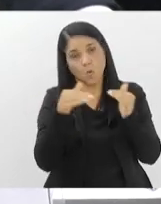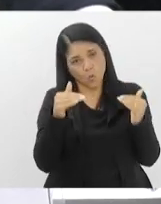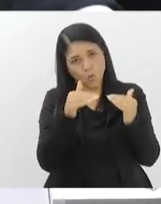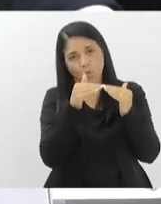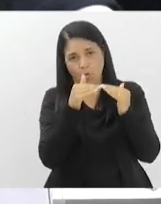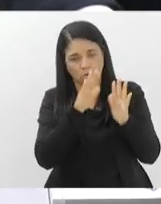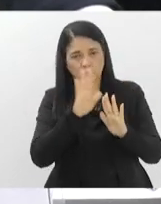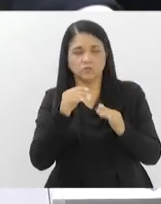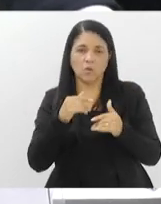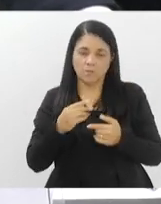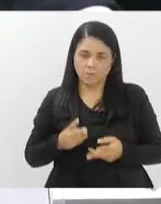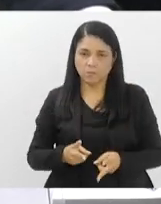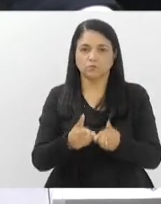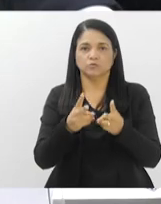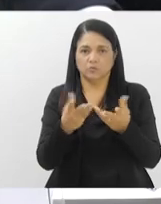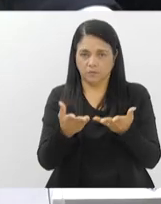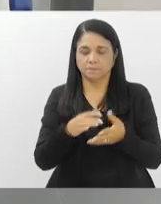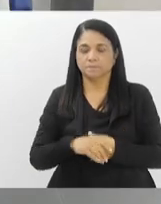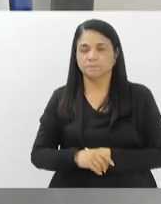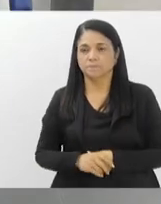só para prosseguir. Perfeito. Tá?